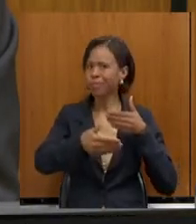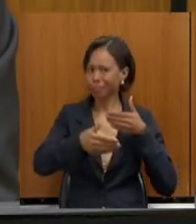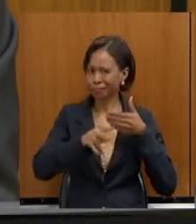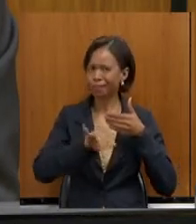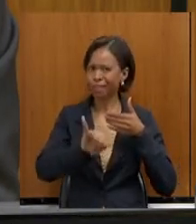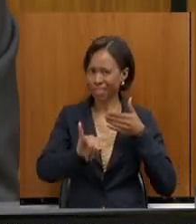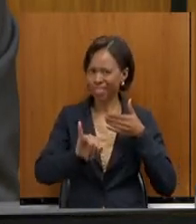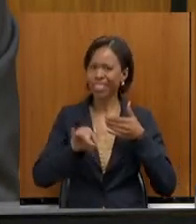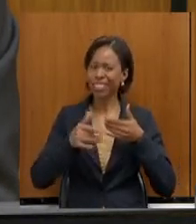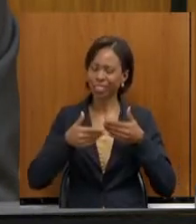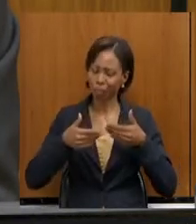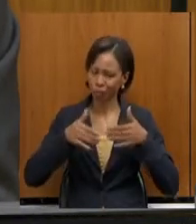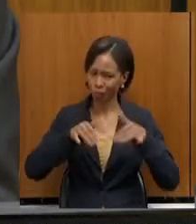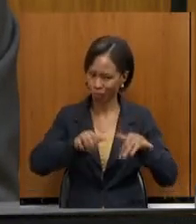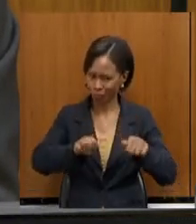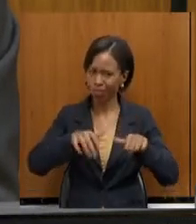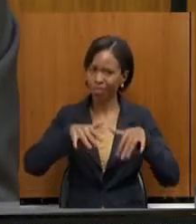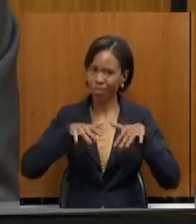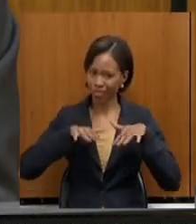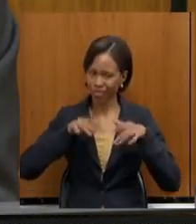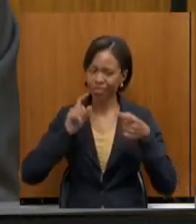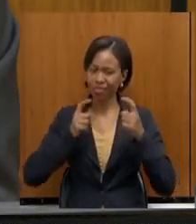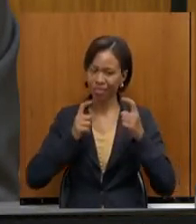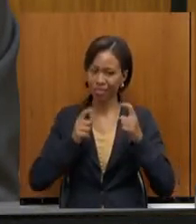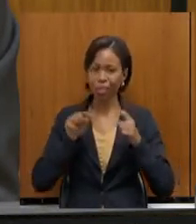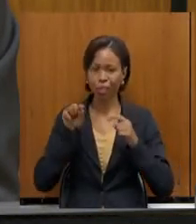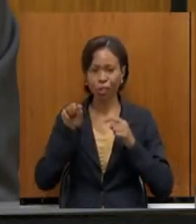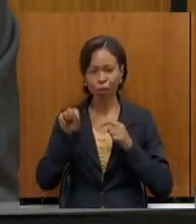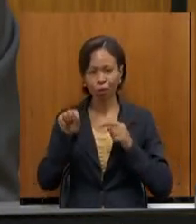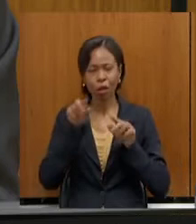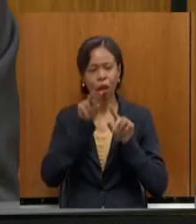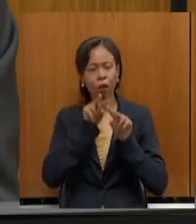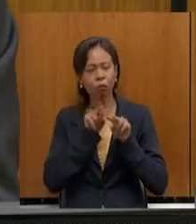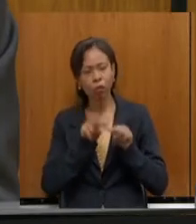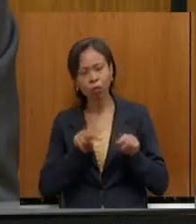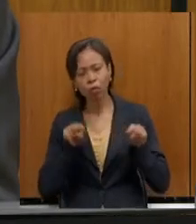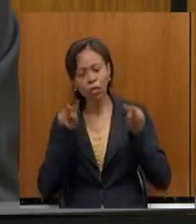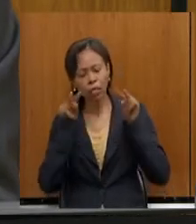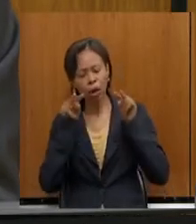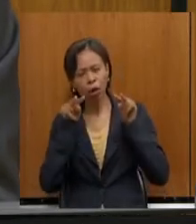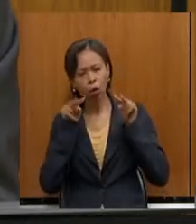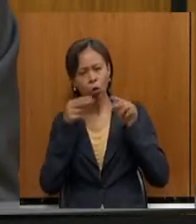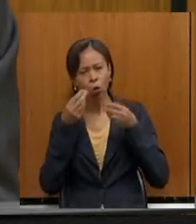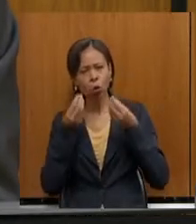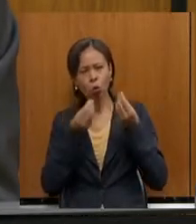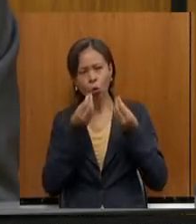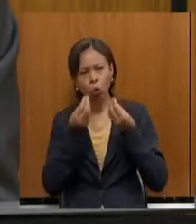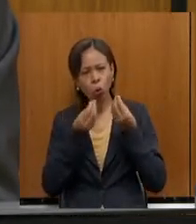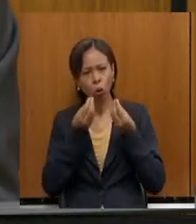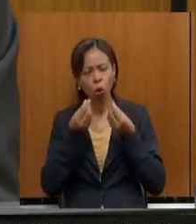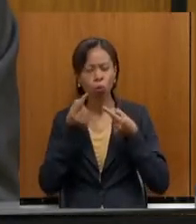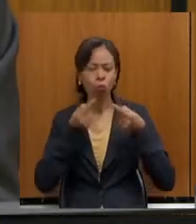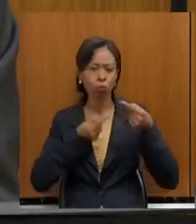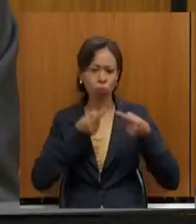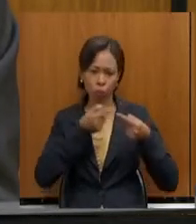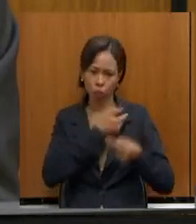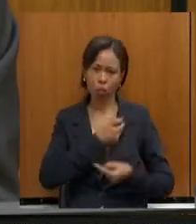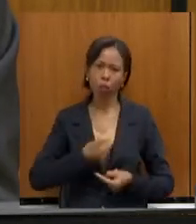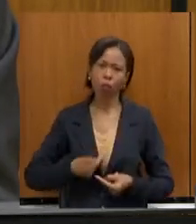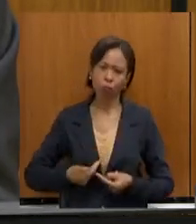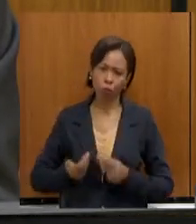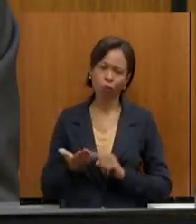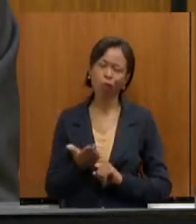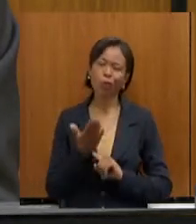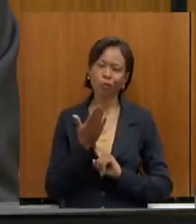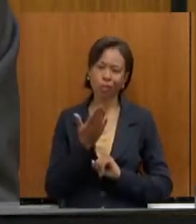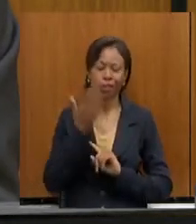uma visão do que nós podemos fazer é em termos de políticas públicas agradeço as